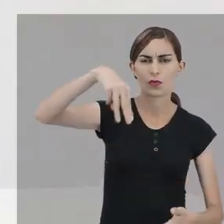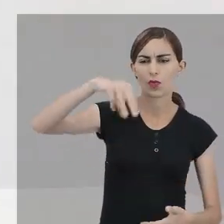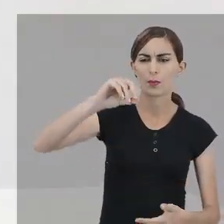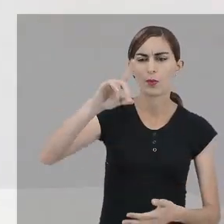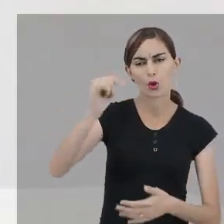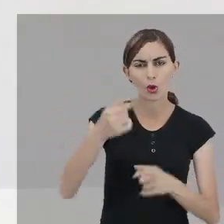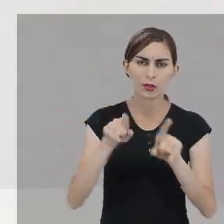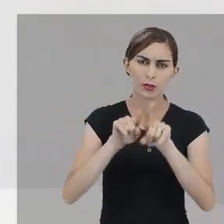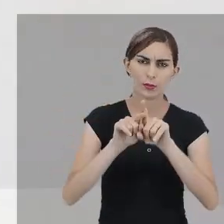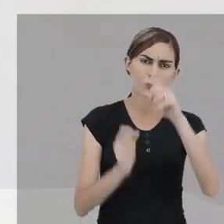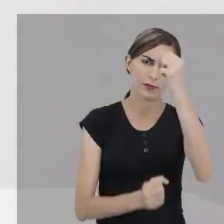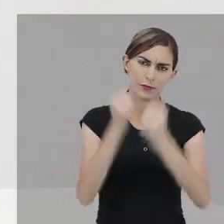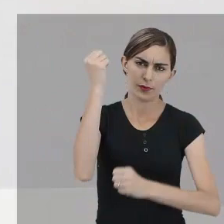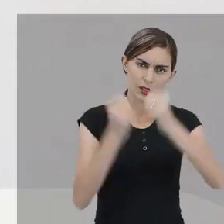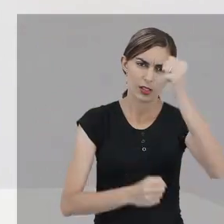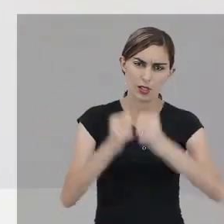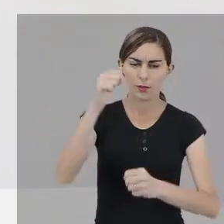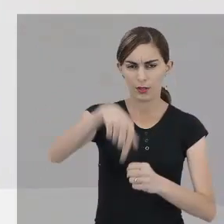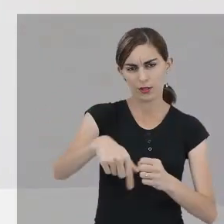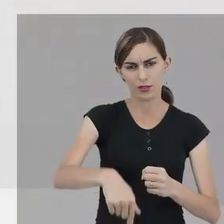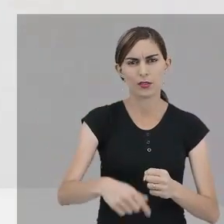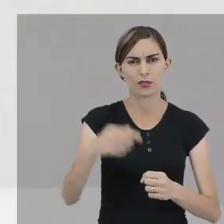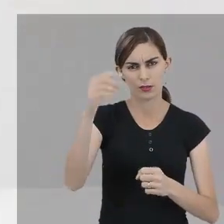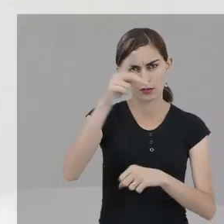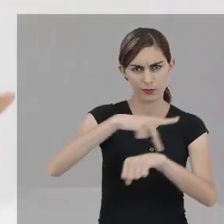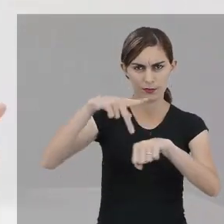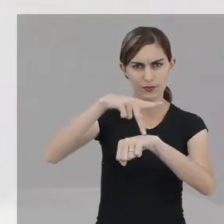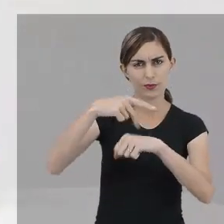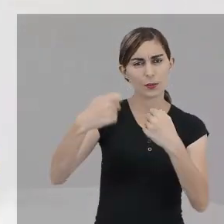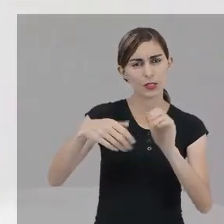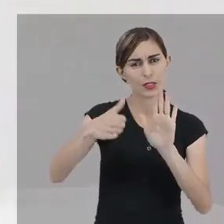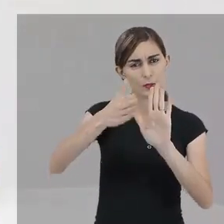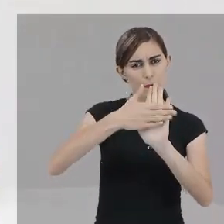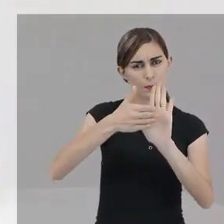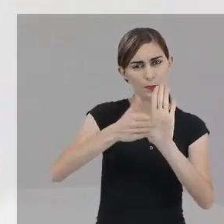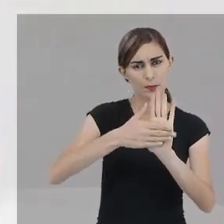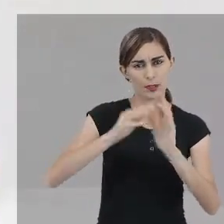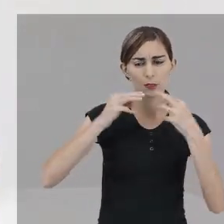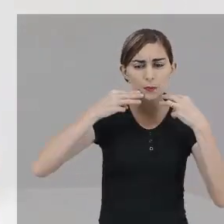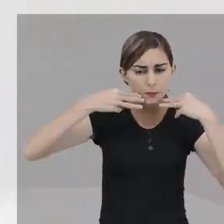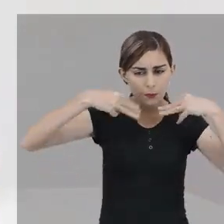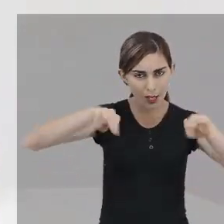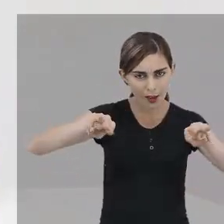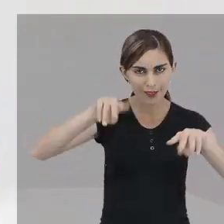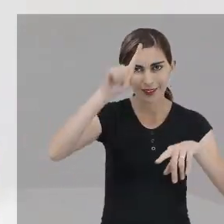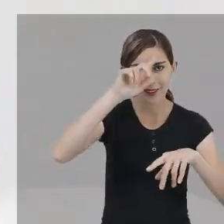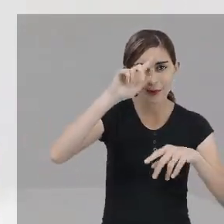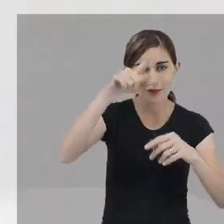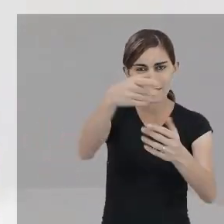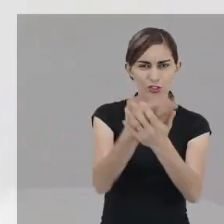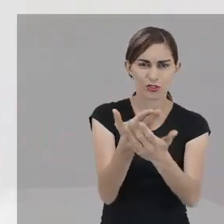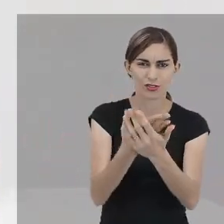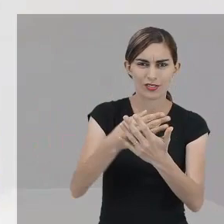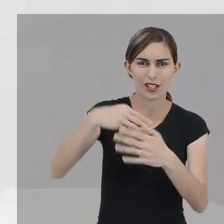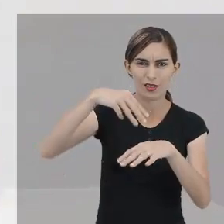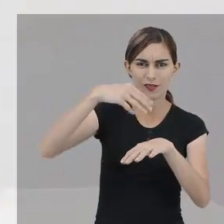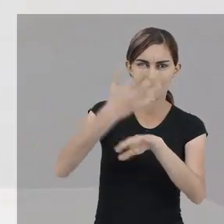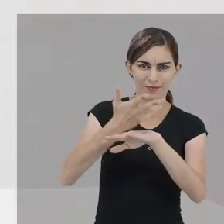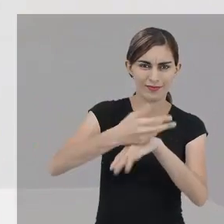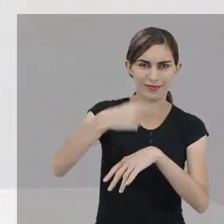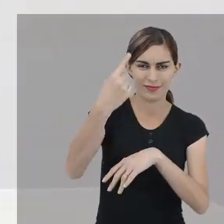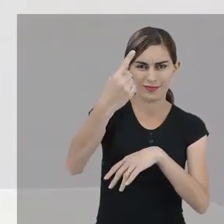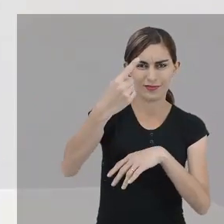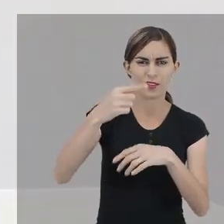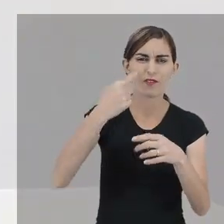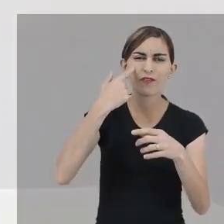fabricar produtos, sapatos nessa cor aqui no país, tiveram que fazer um plano de marketing. Lembram que vocês estudaram isso na competência 1?